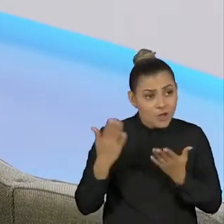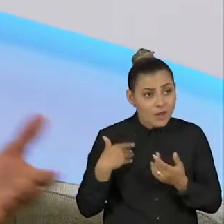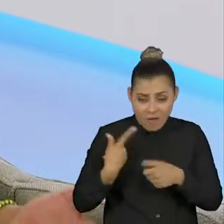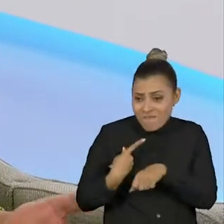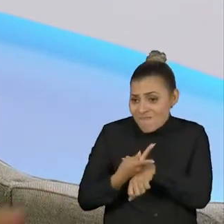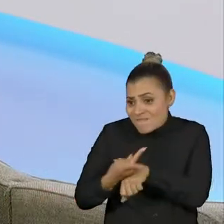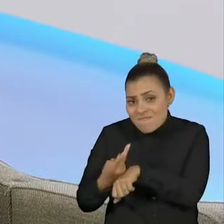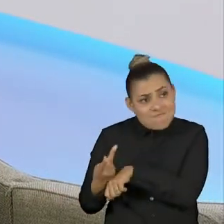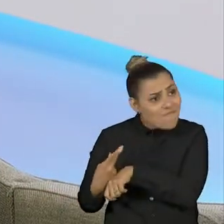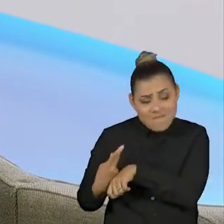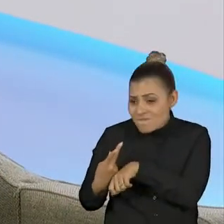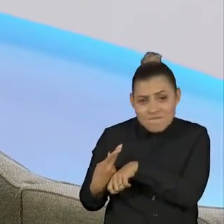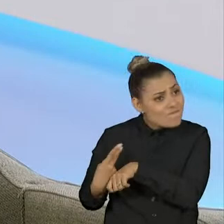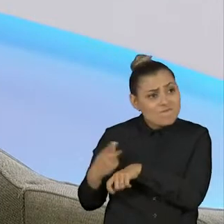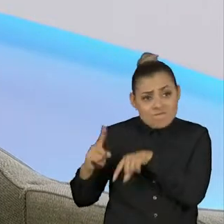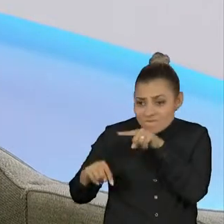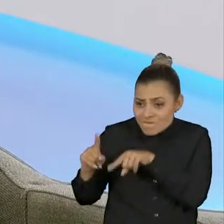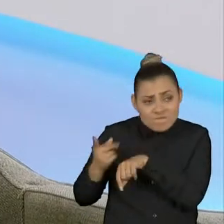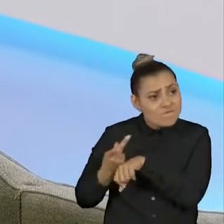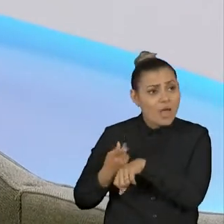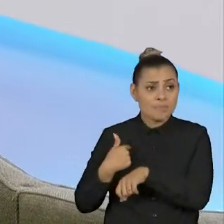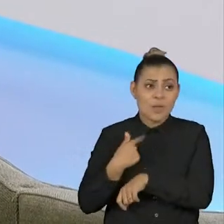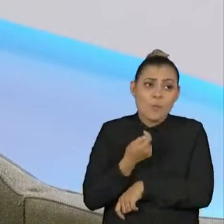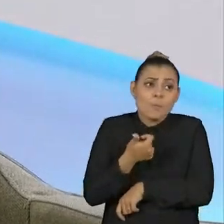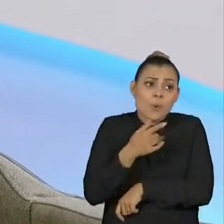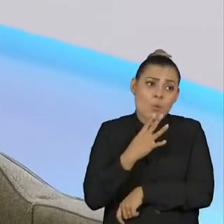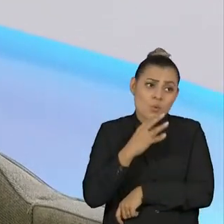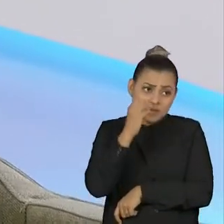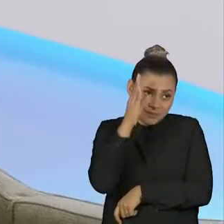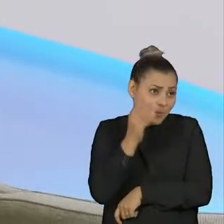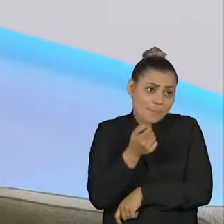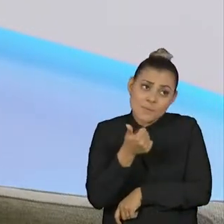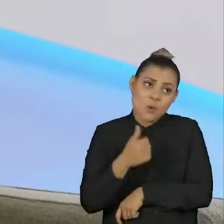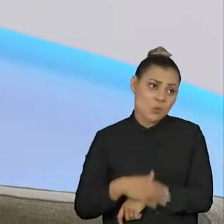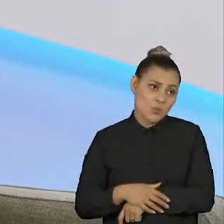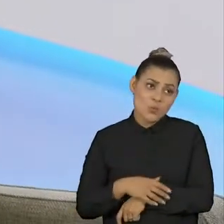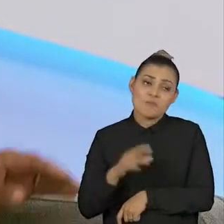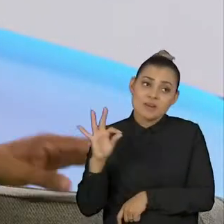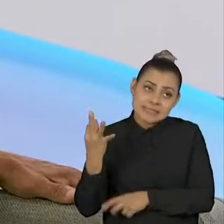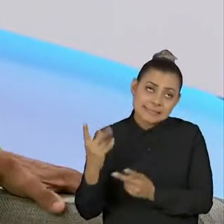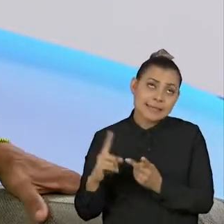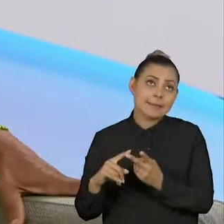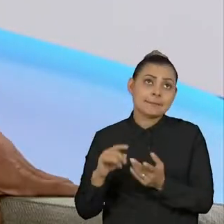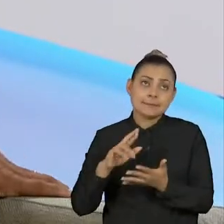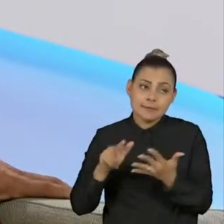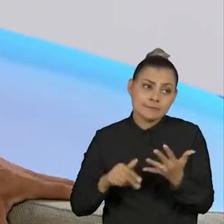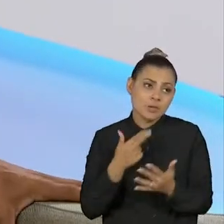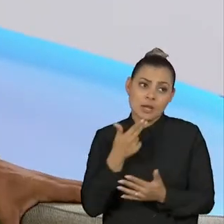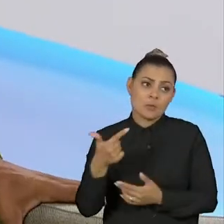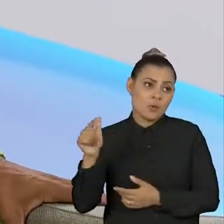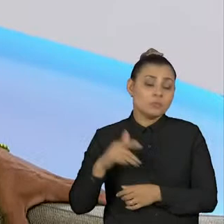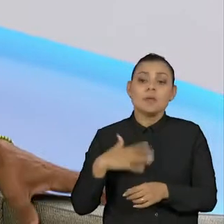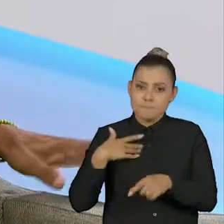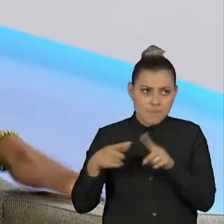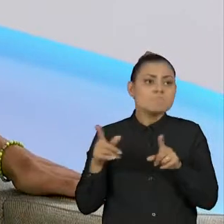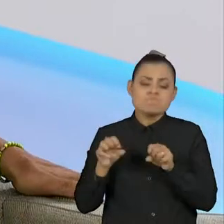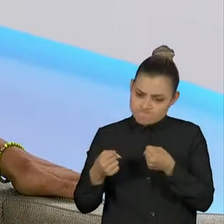valer dos meus parcos conhecimentos da língua inglesa, da língua francesa, etc. e tal, mas